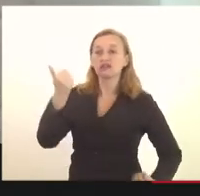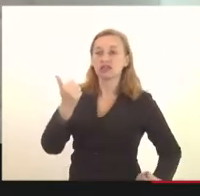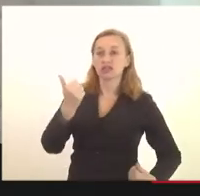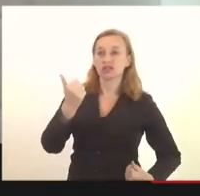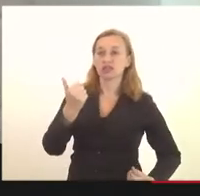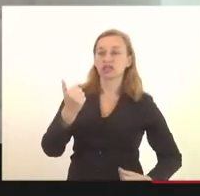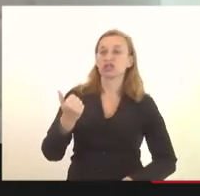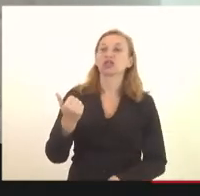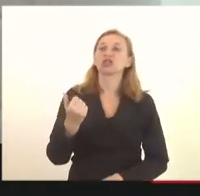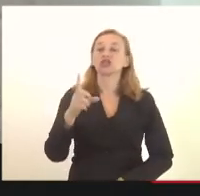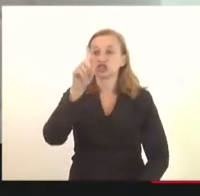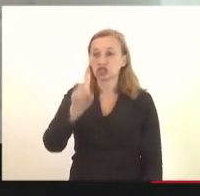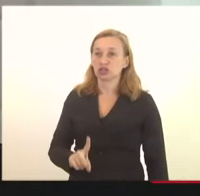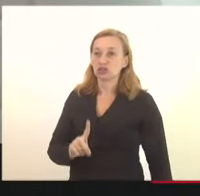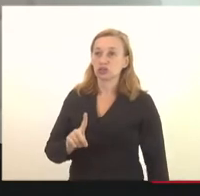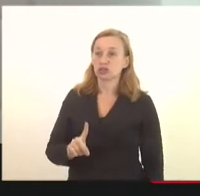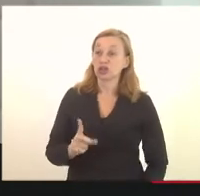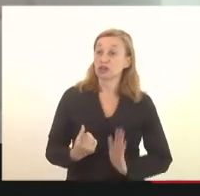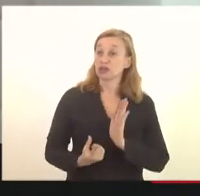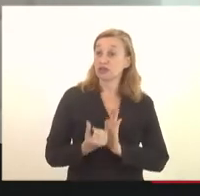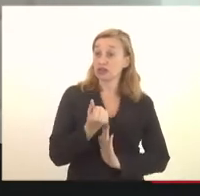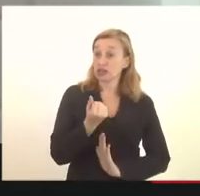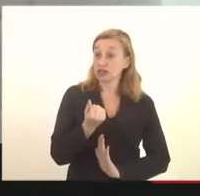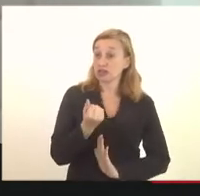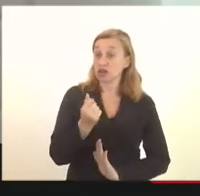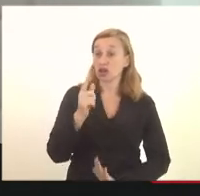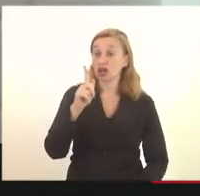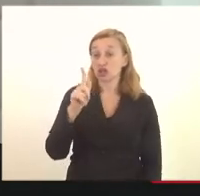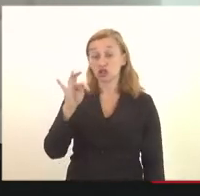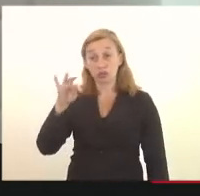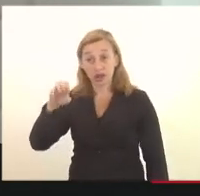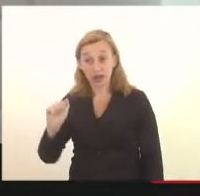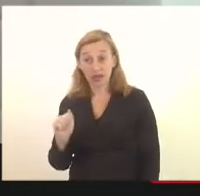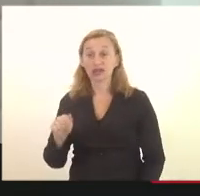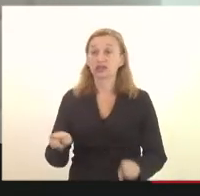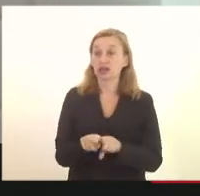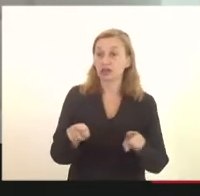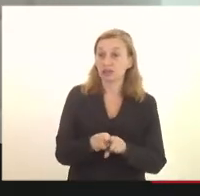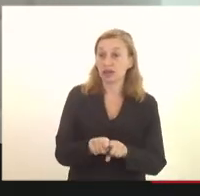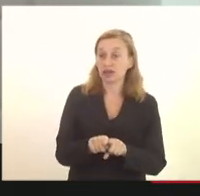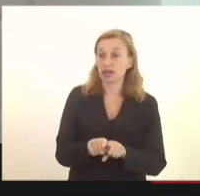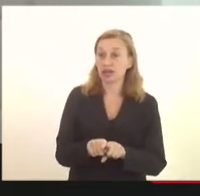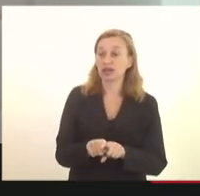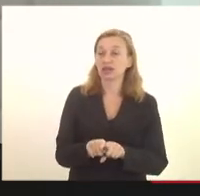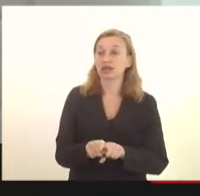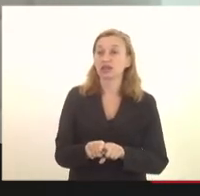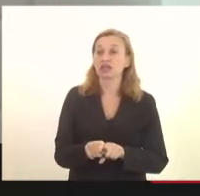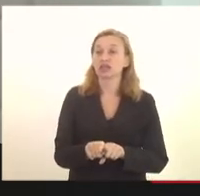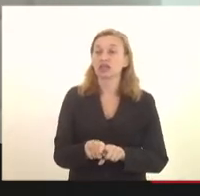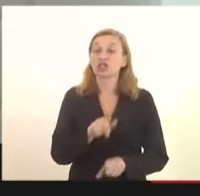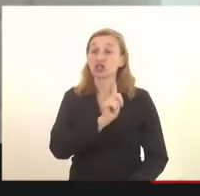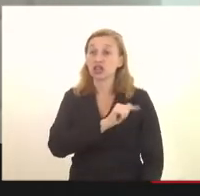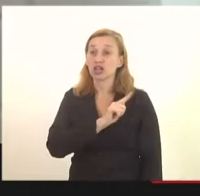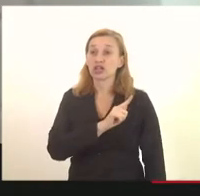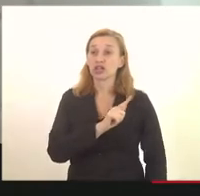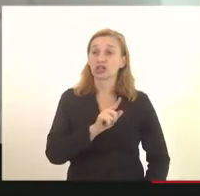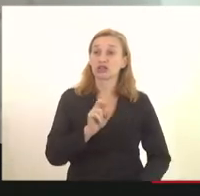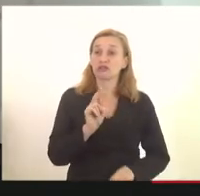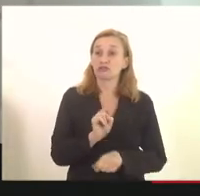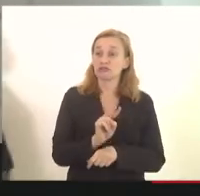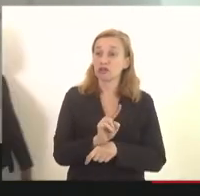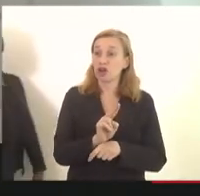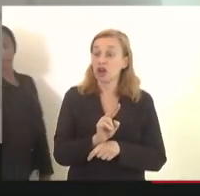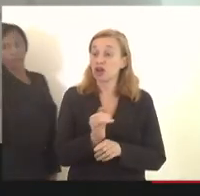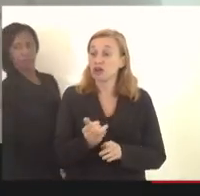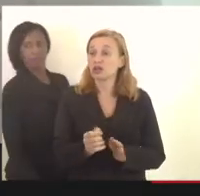financeira, Gilberta Lucchesi, e do nosso gerente fiscal, Alex Mendes Arandi. Nós gostaríamos